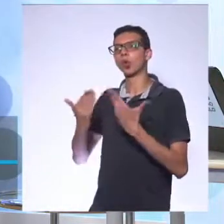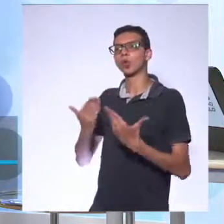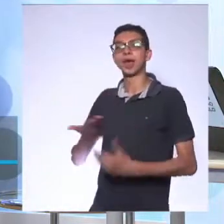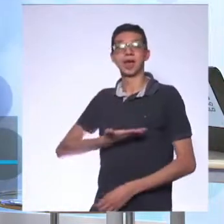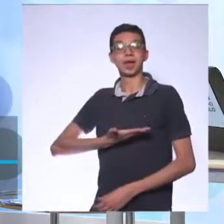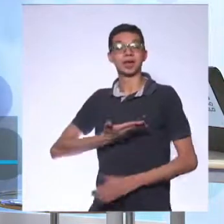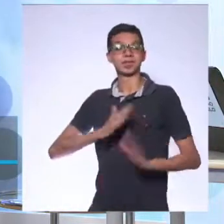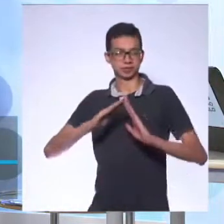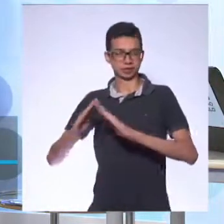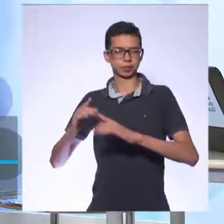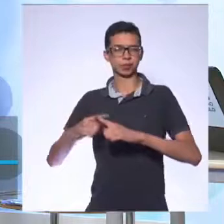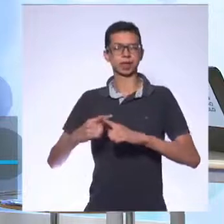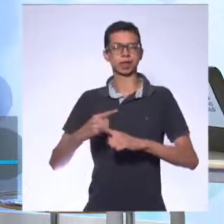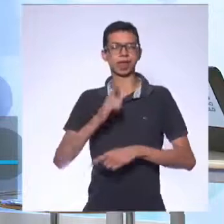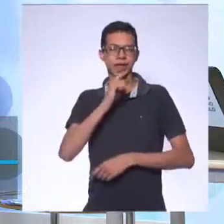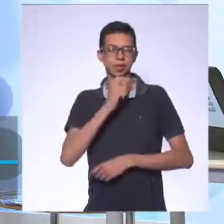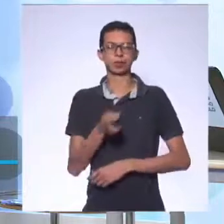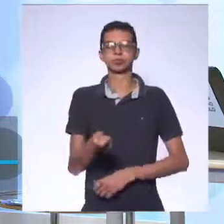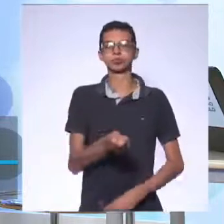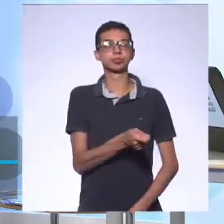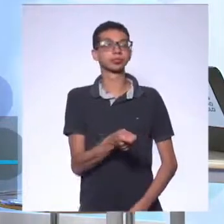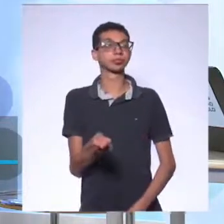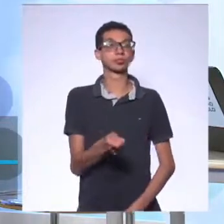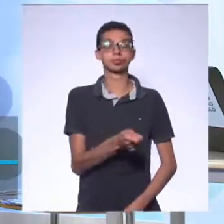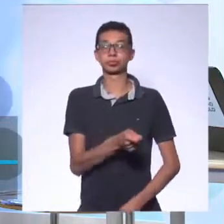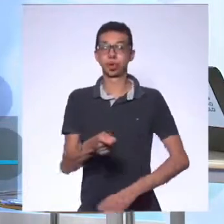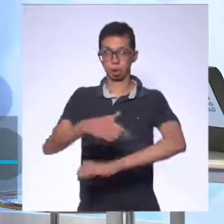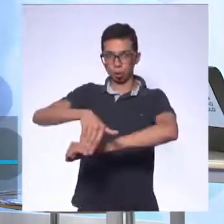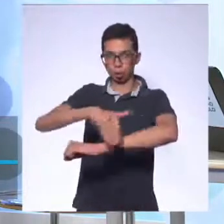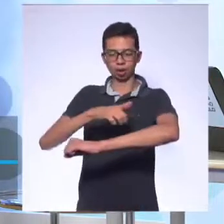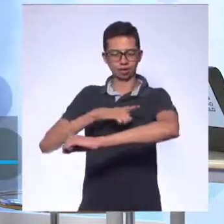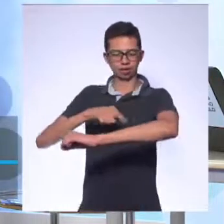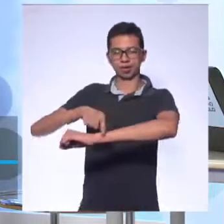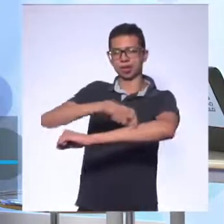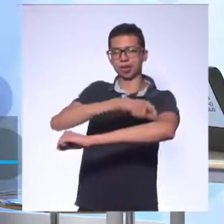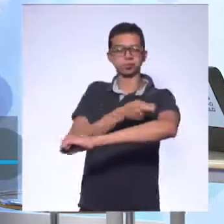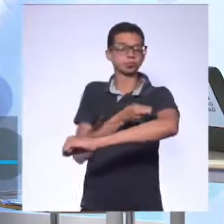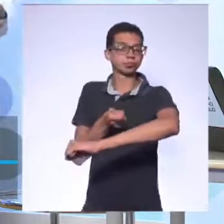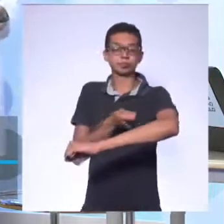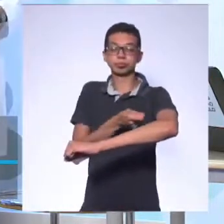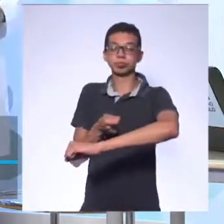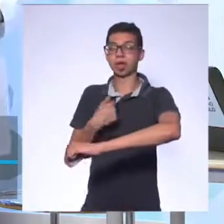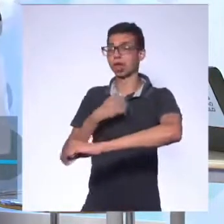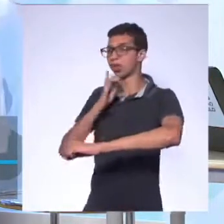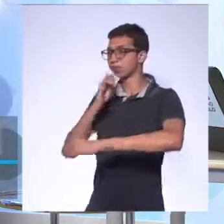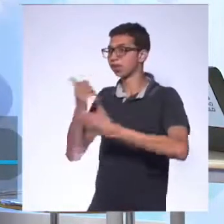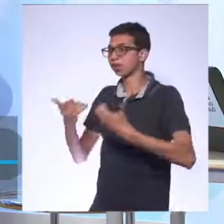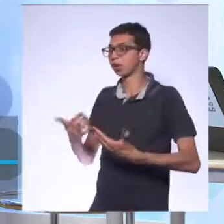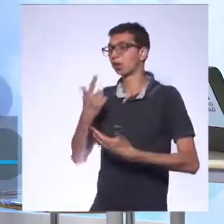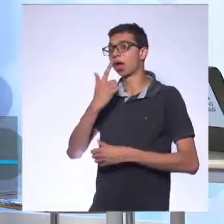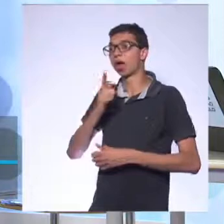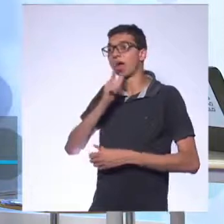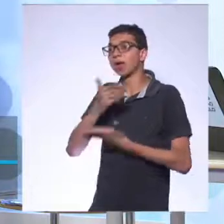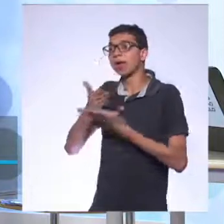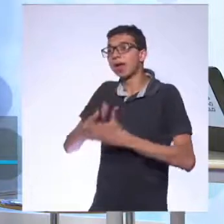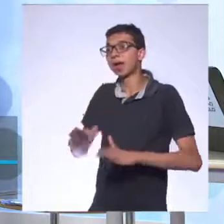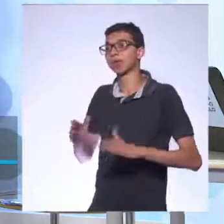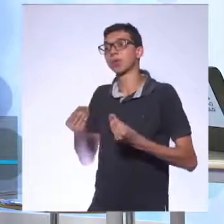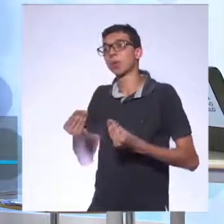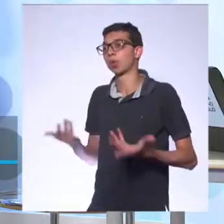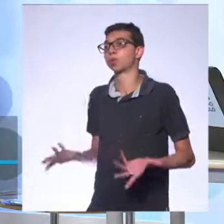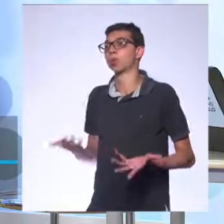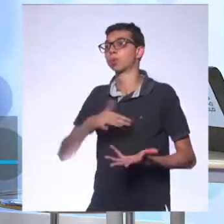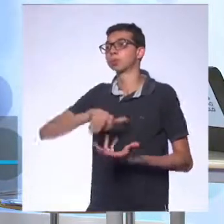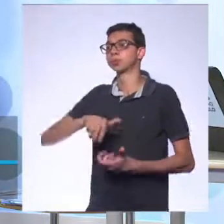puxa, mas a gente está com um problema de escassez de água tal. E aí ele falou, mas eu pago a minha conta d'água. Então, mas qual é o problema? O que